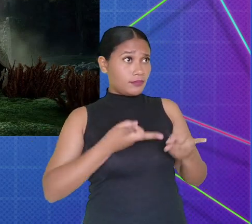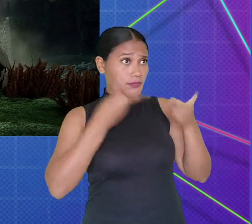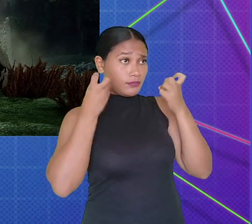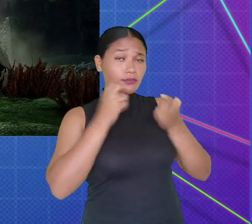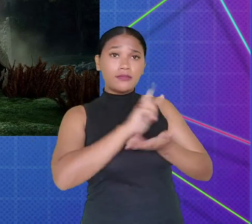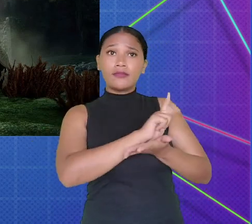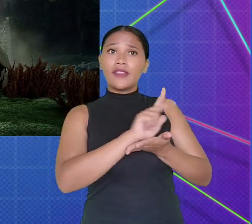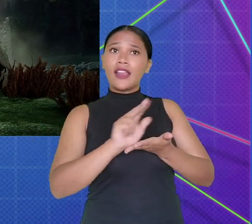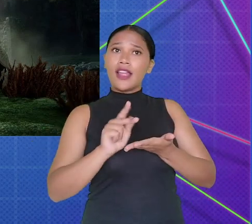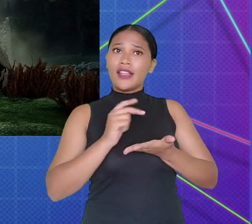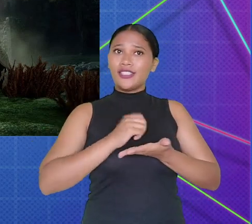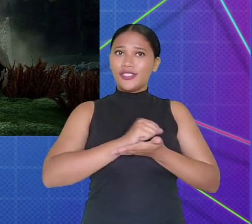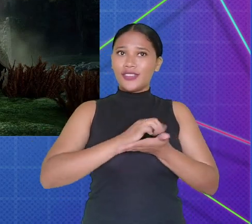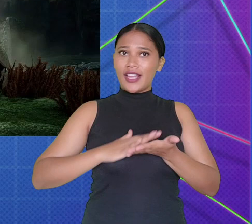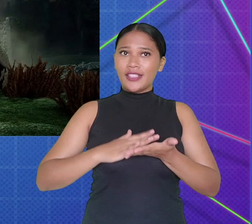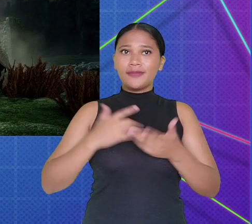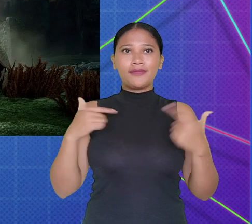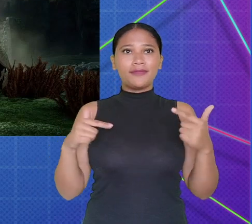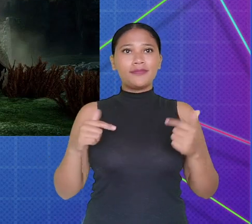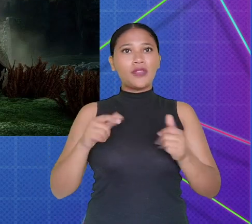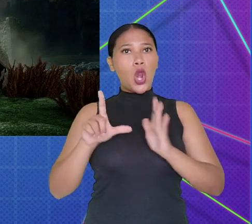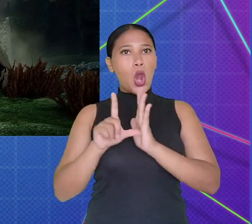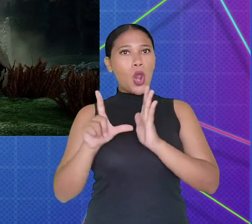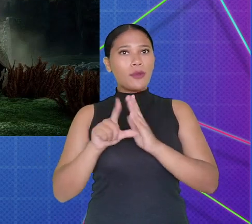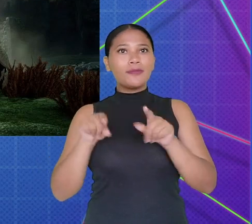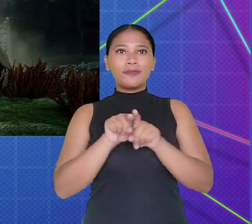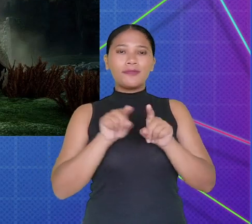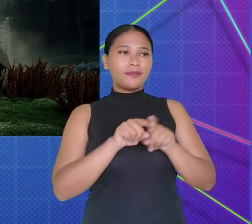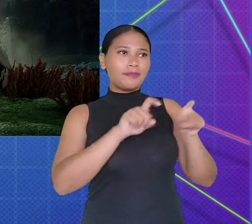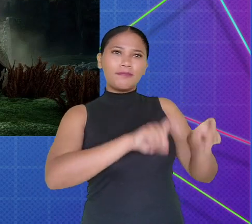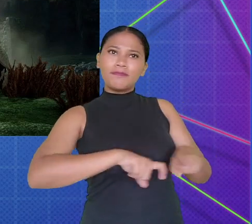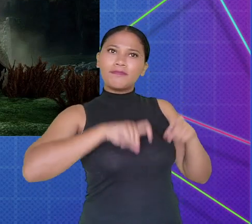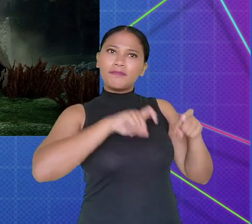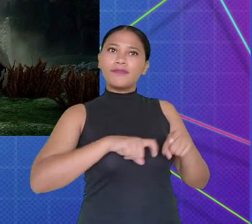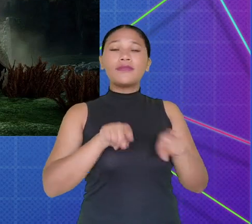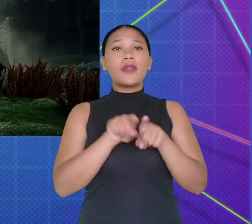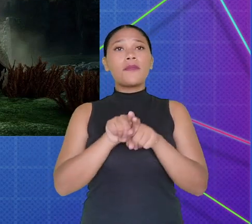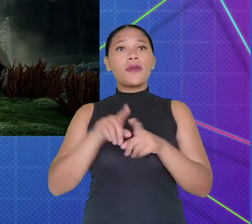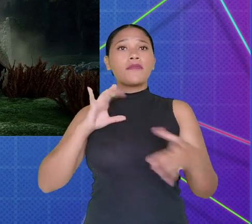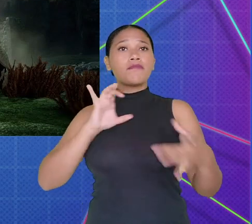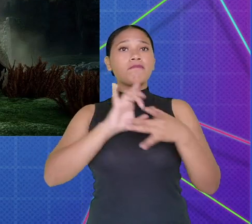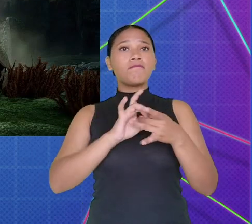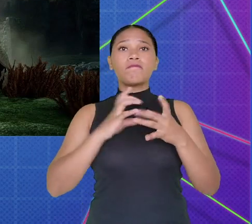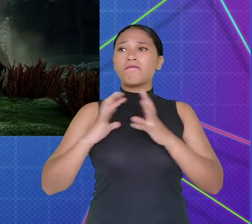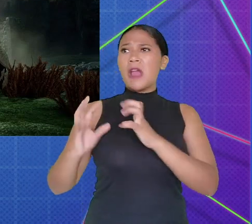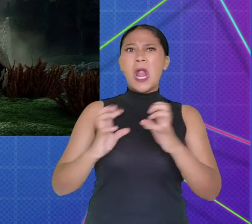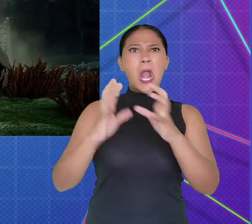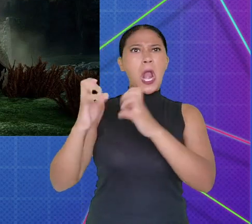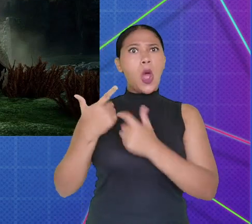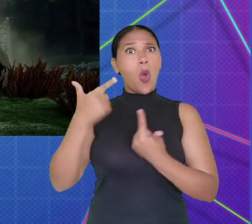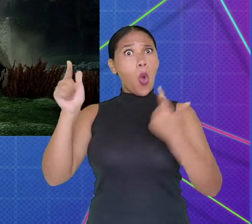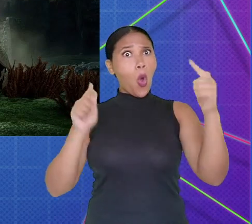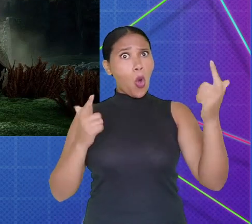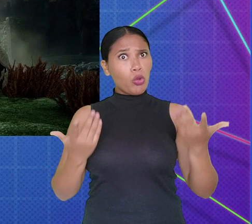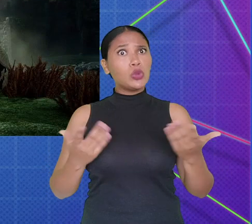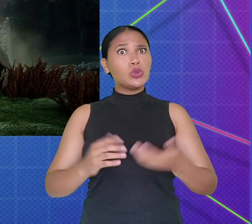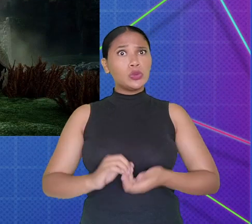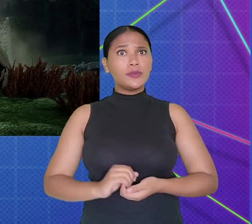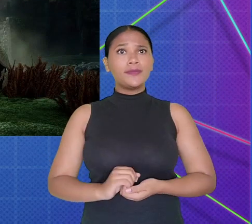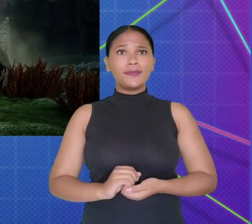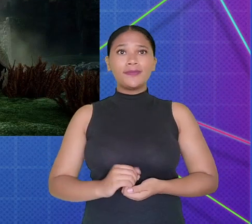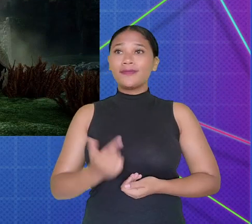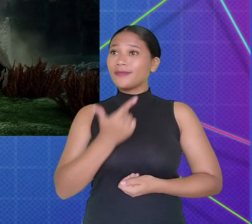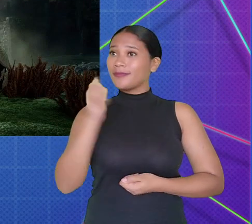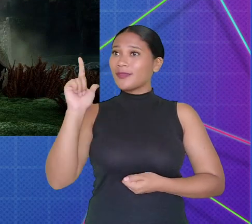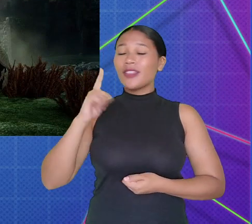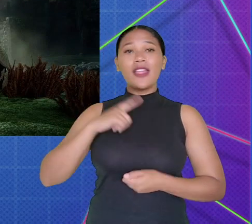possível observá-los realizando diversas atividades, como trabalhar em lojas, cultivar campos e até mesmo se envolver em conflitos com outros